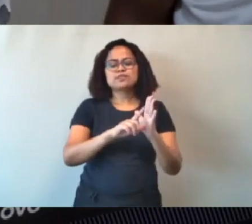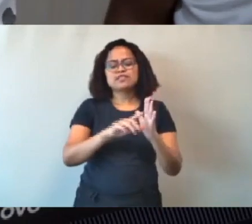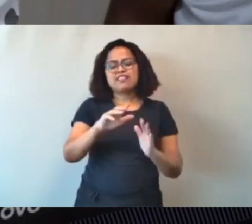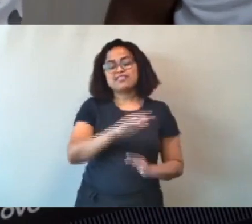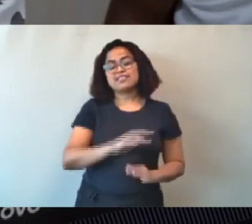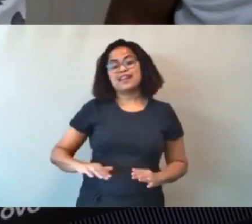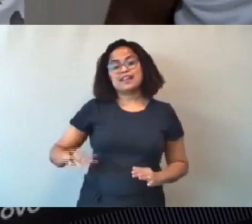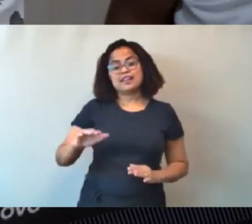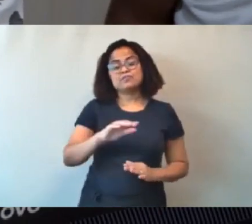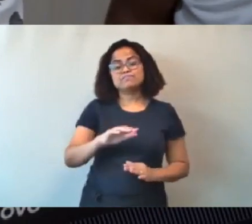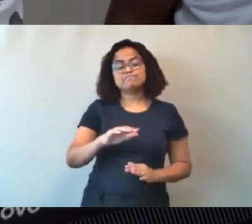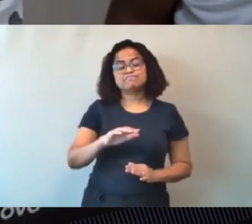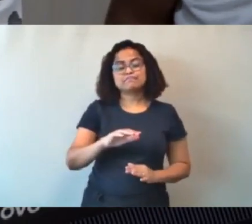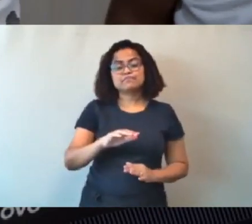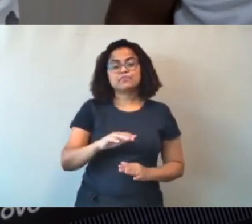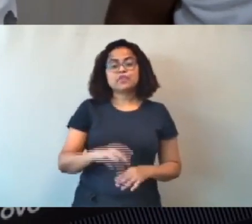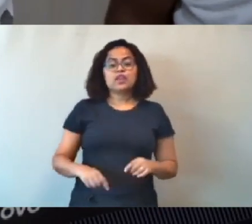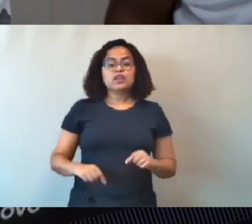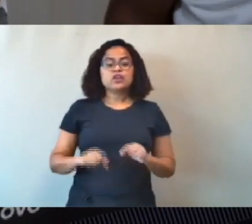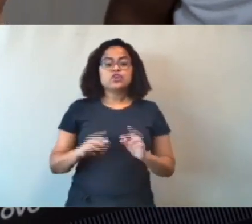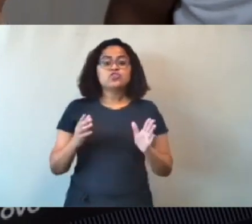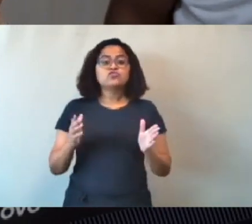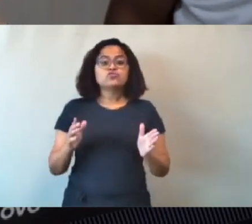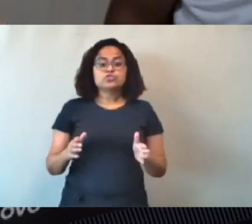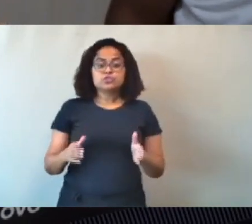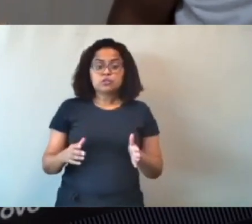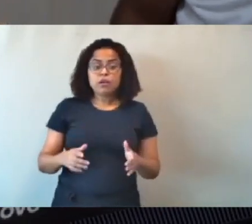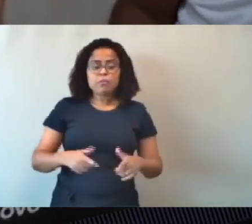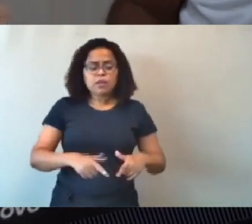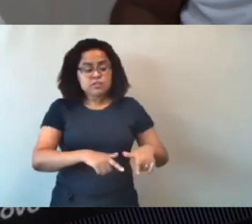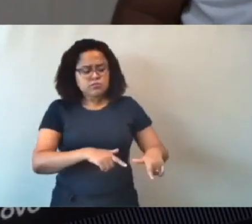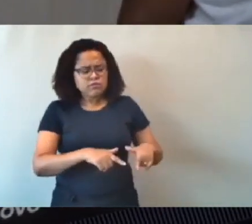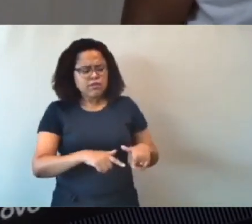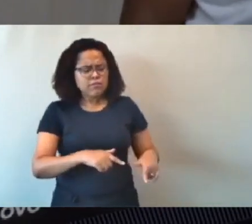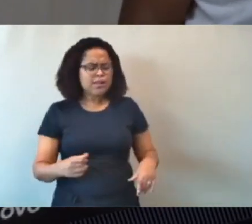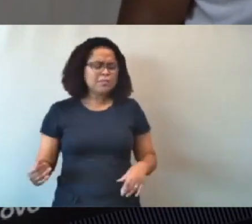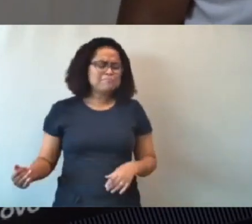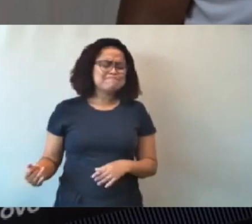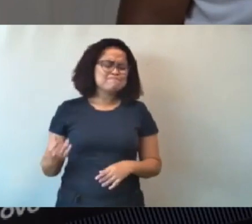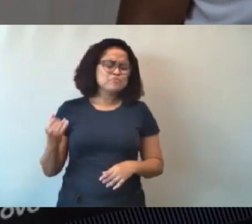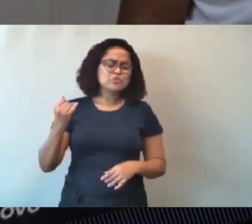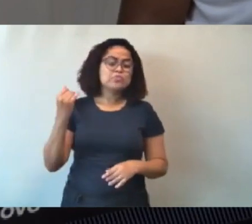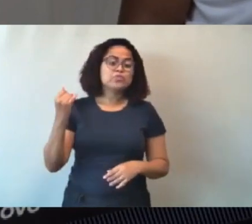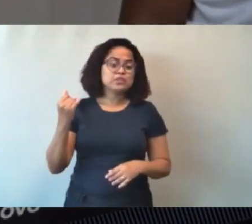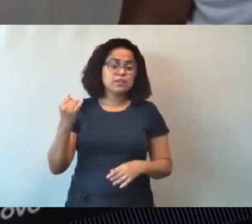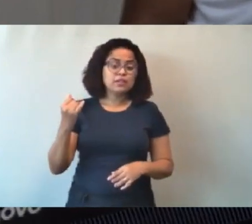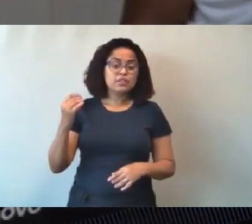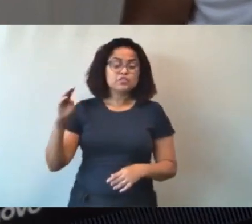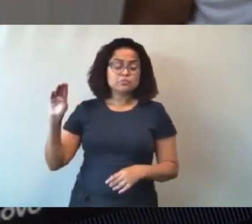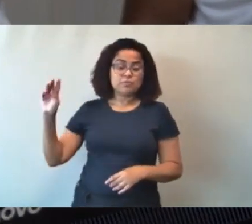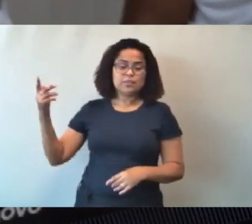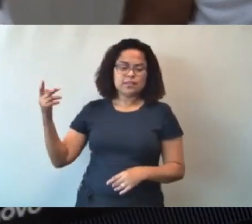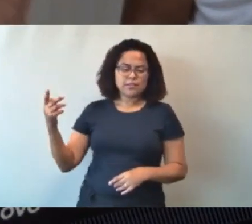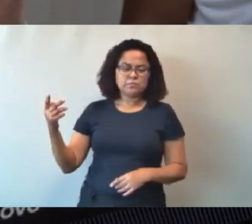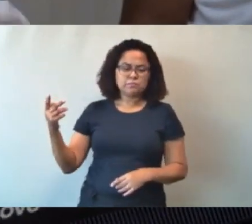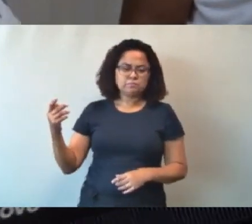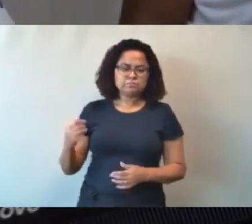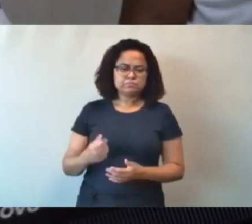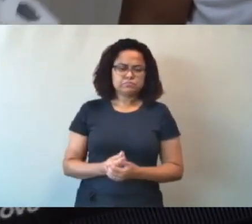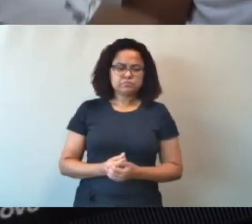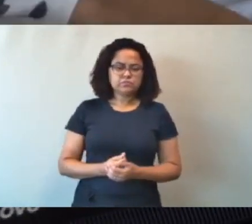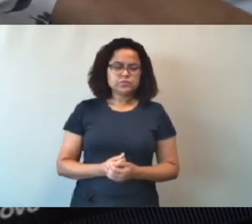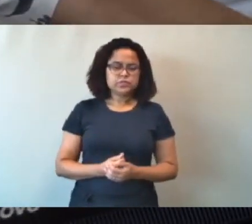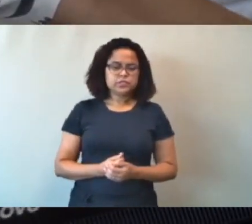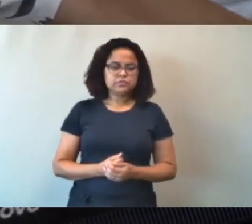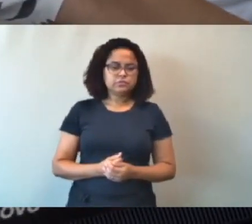vem prestando um serviço muito importante, né, para a cidade de Belo Horizonte. Eu vou só fazer